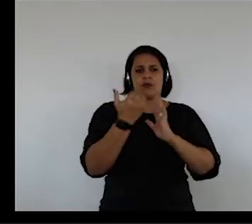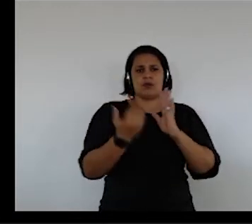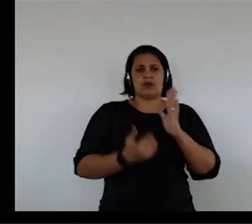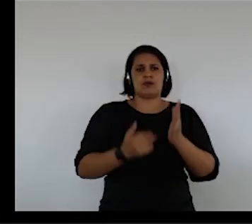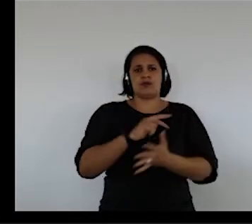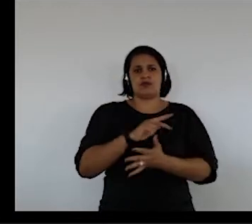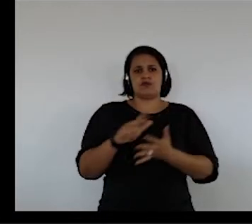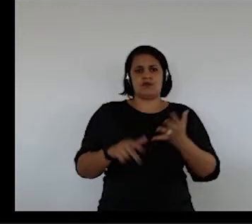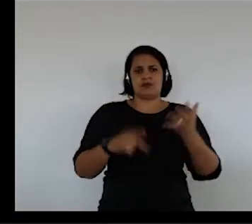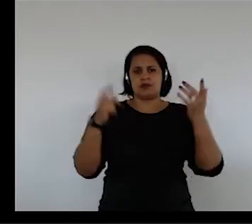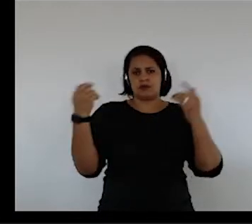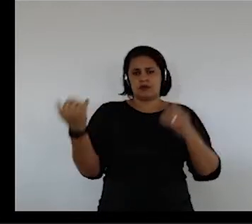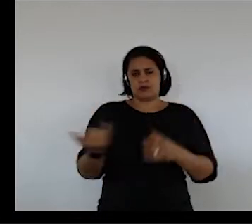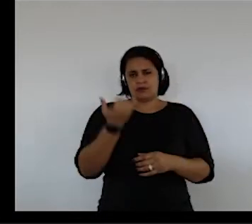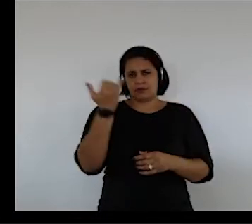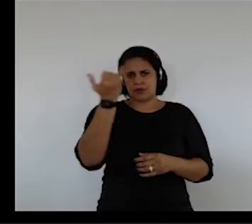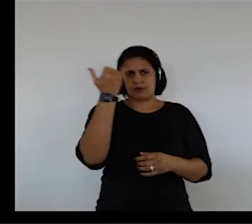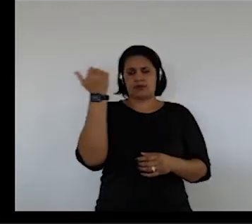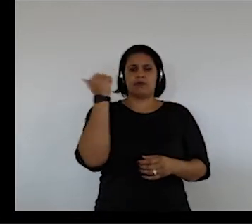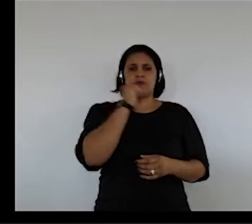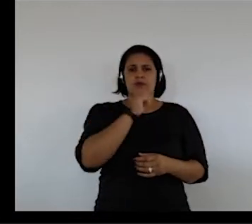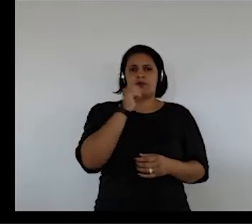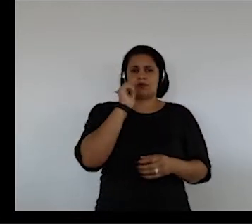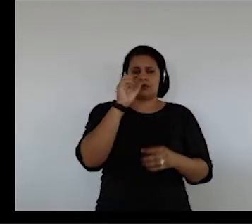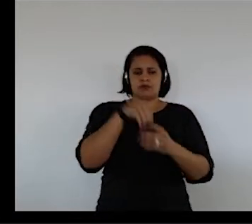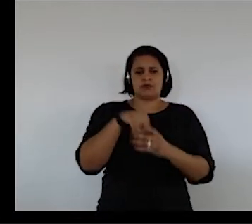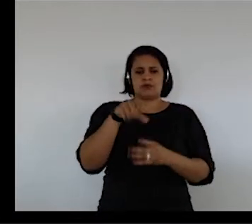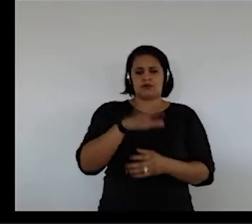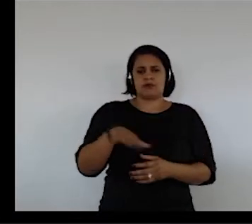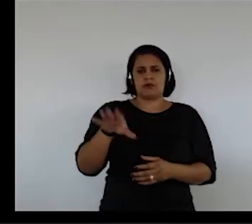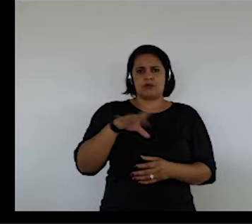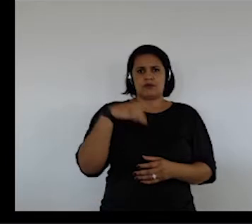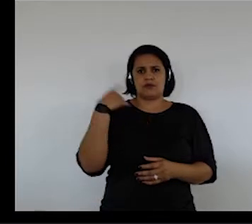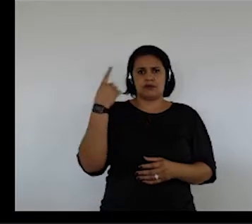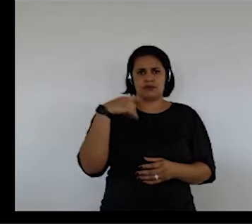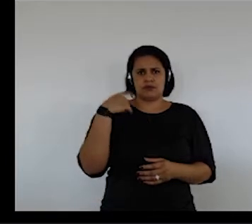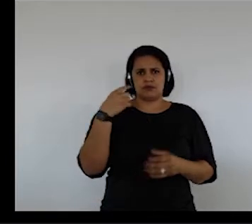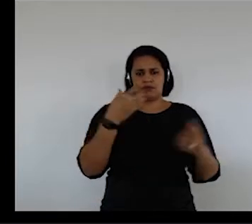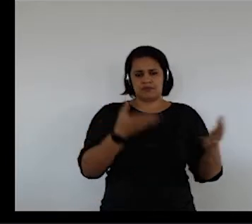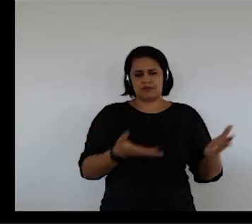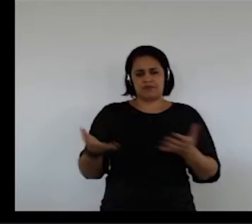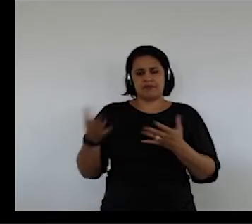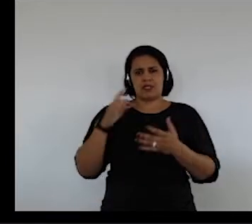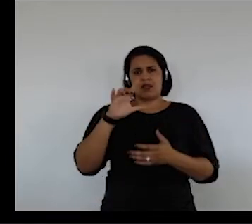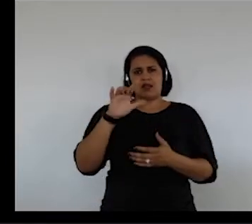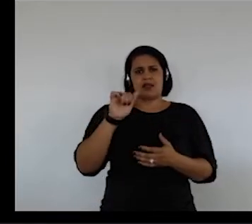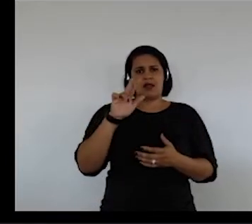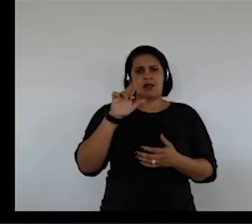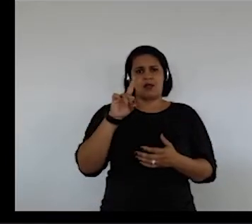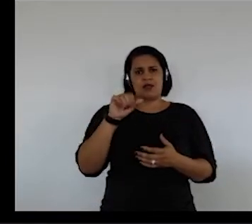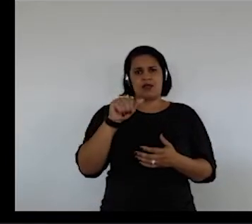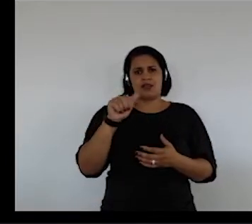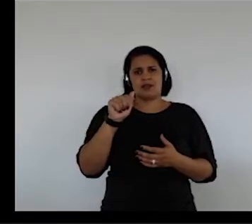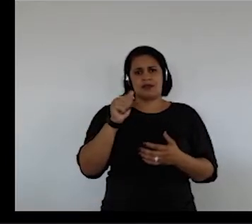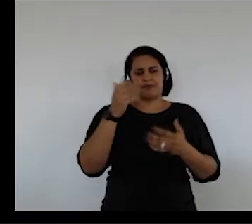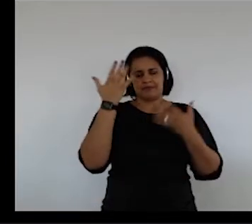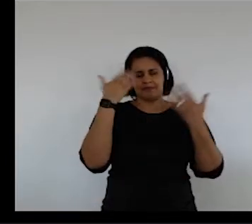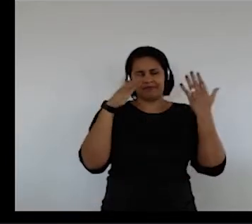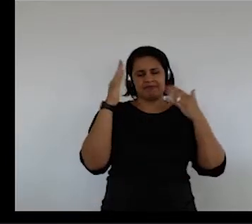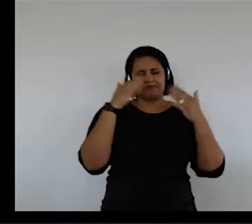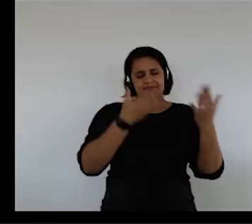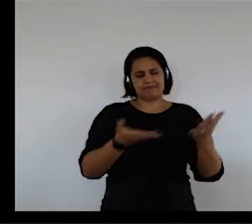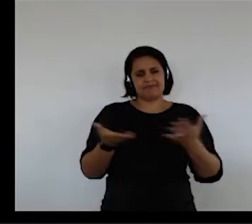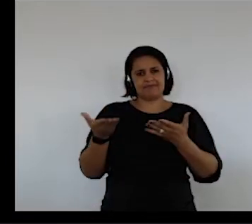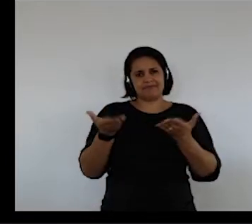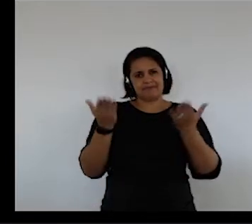movimento Mulheres com Direito. Doutora Luanda Moraes, que prazer, que alegria tê-la aqui nesse painel hoje.